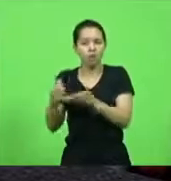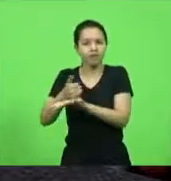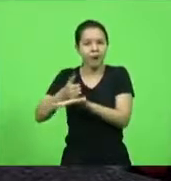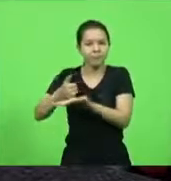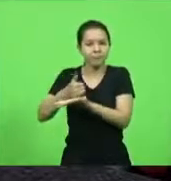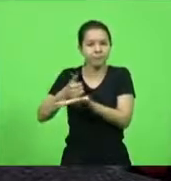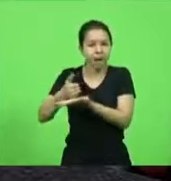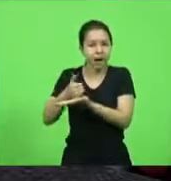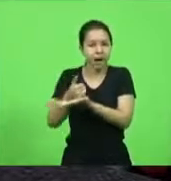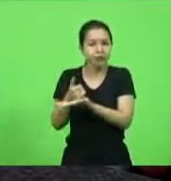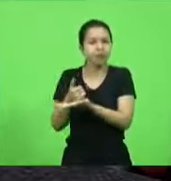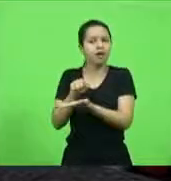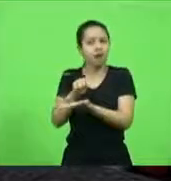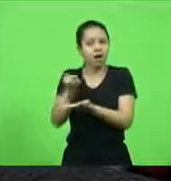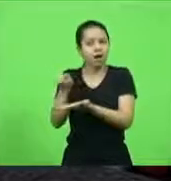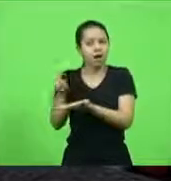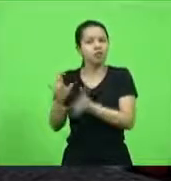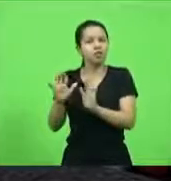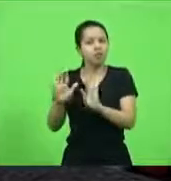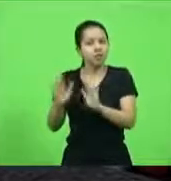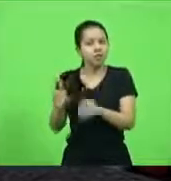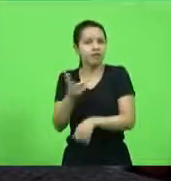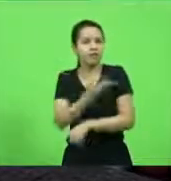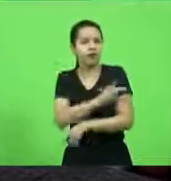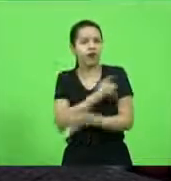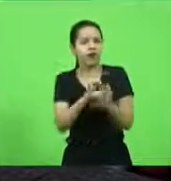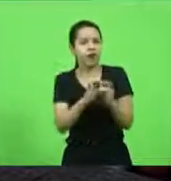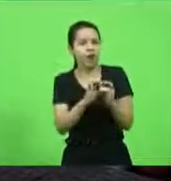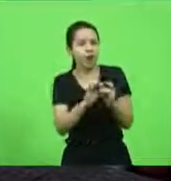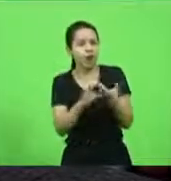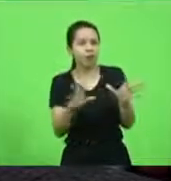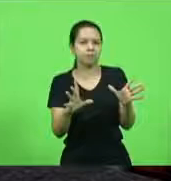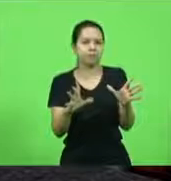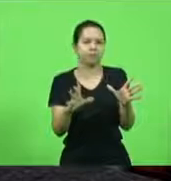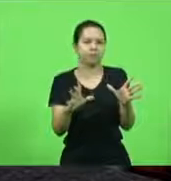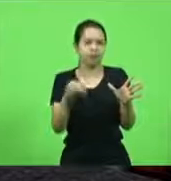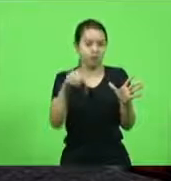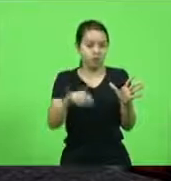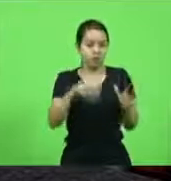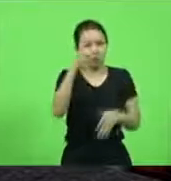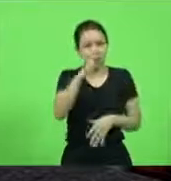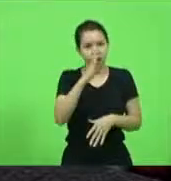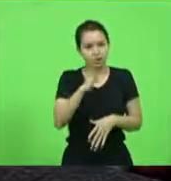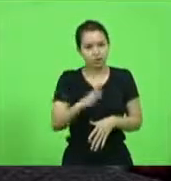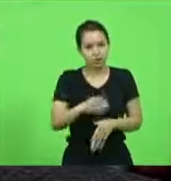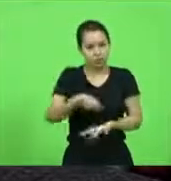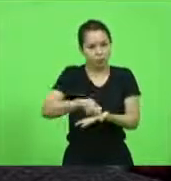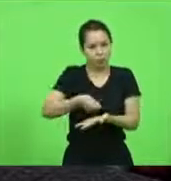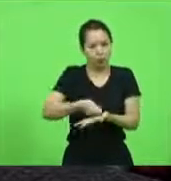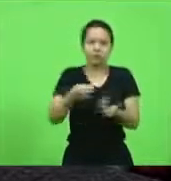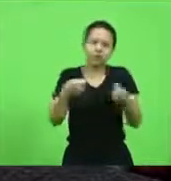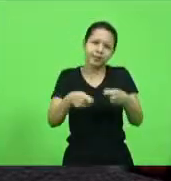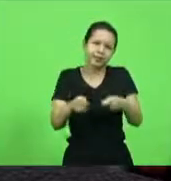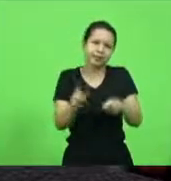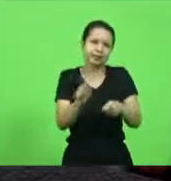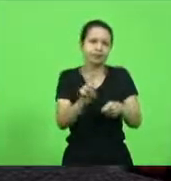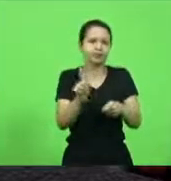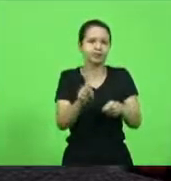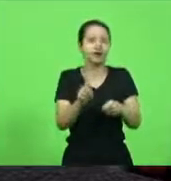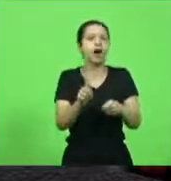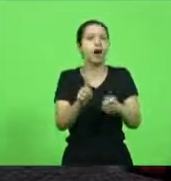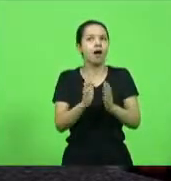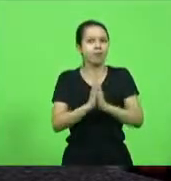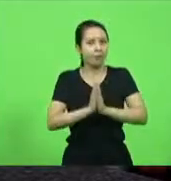que necessariamente não precisa ser no Brasil, ainda bem que esta determinação ontem a Anvisa